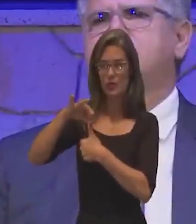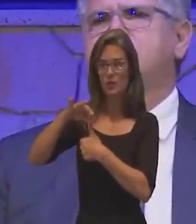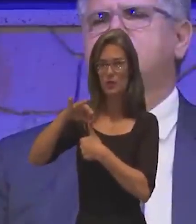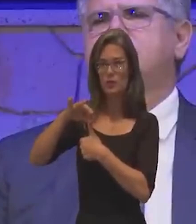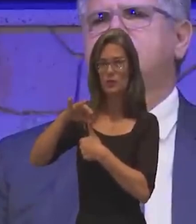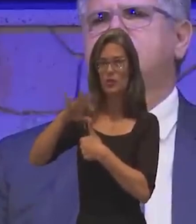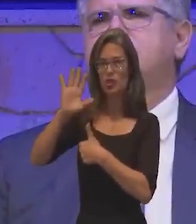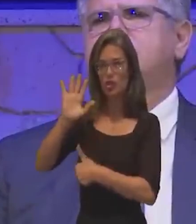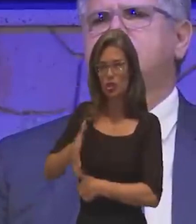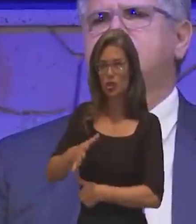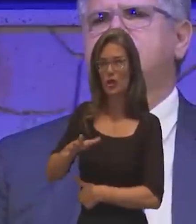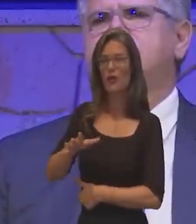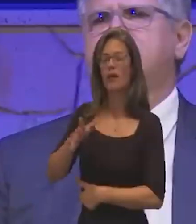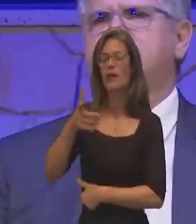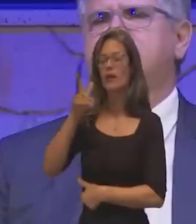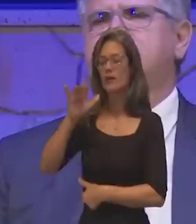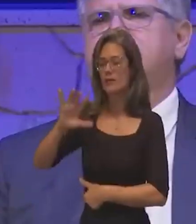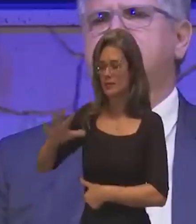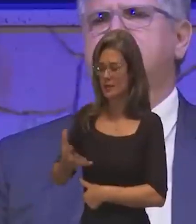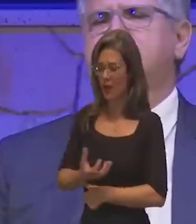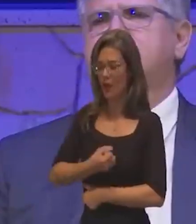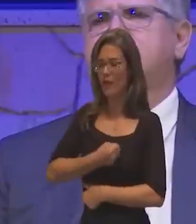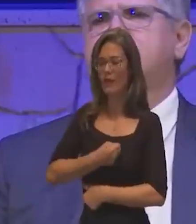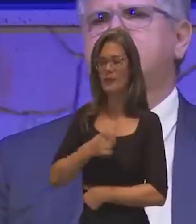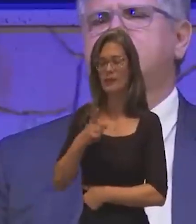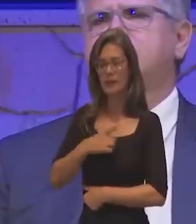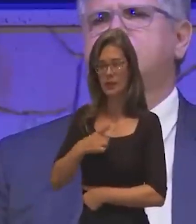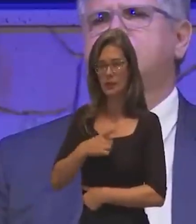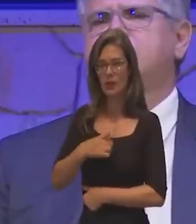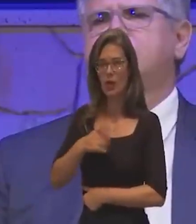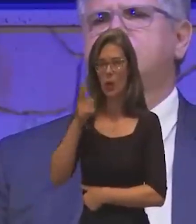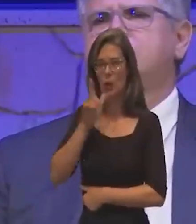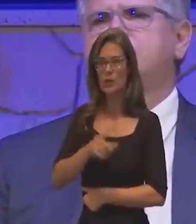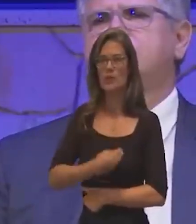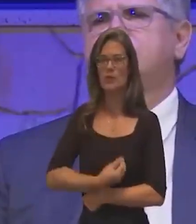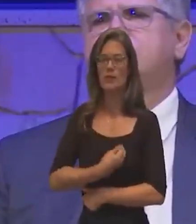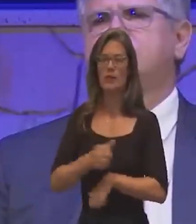redenção, por ele seremos transformados.